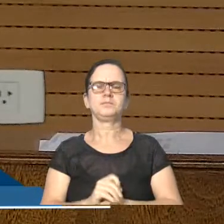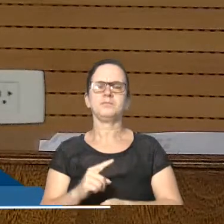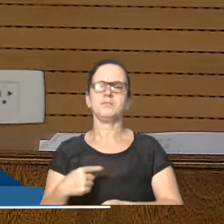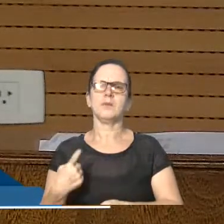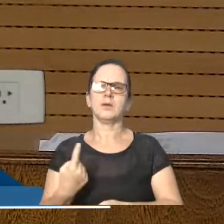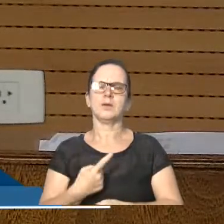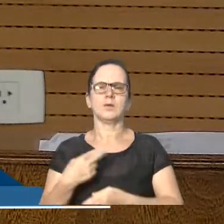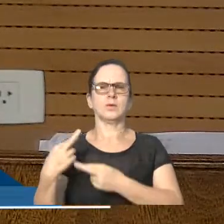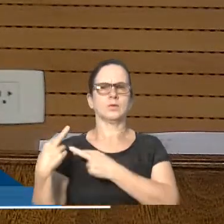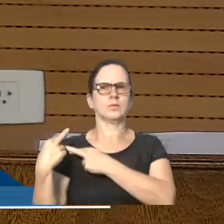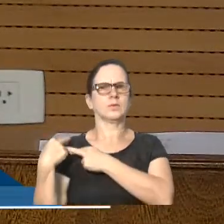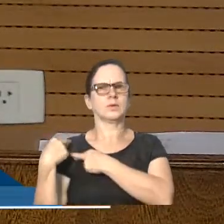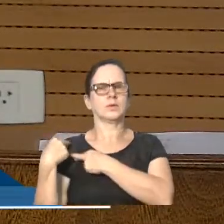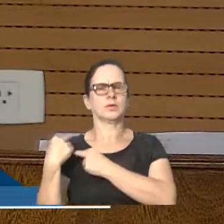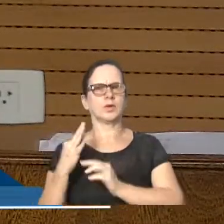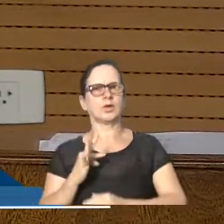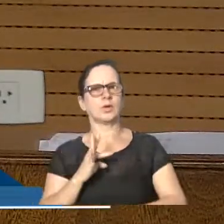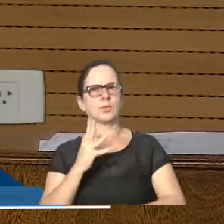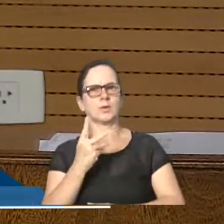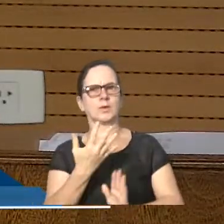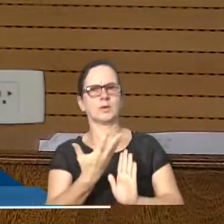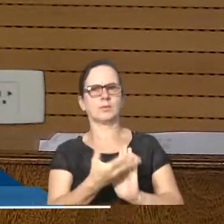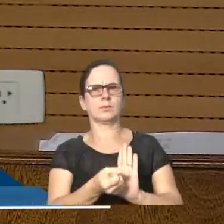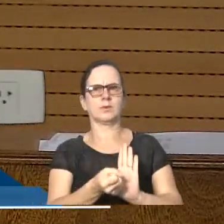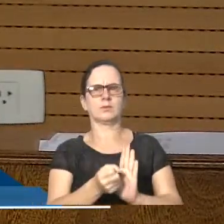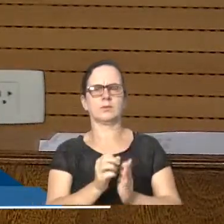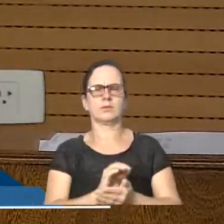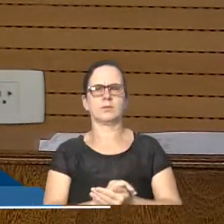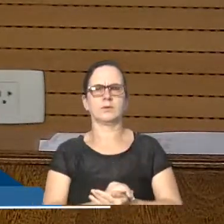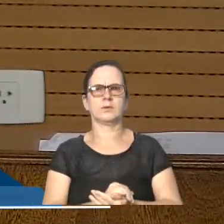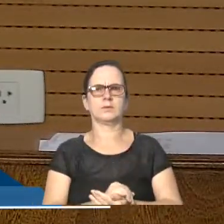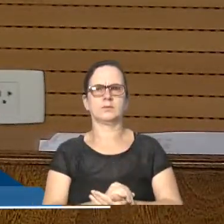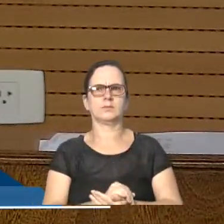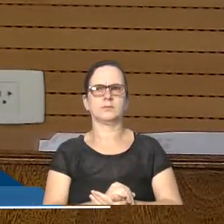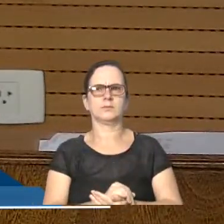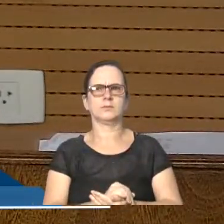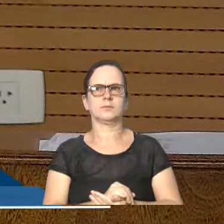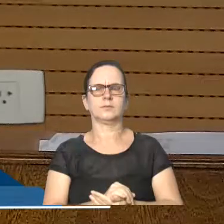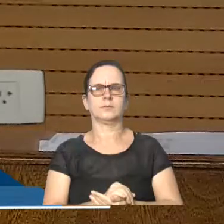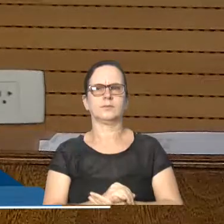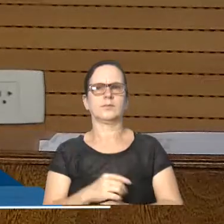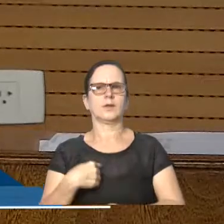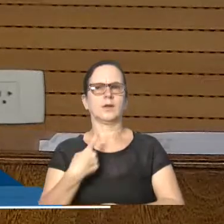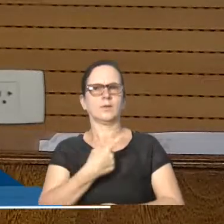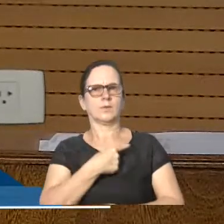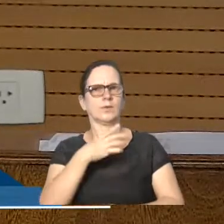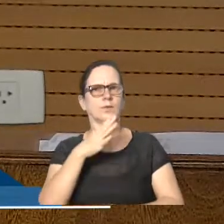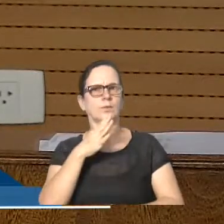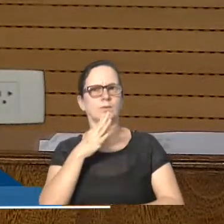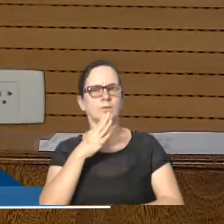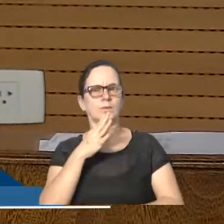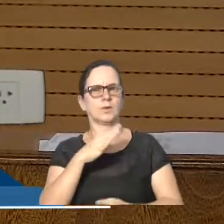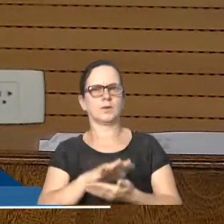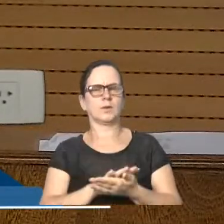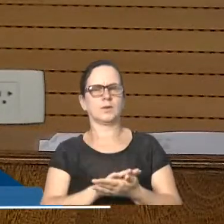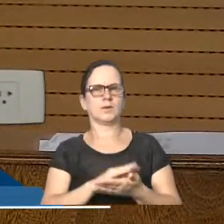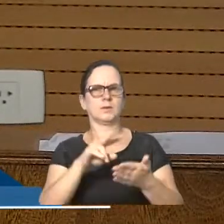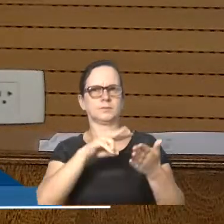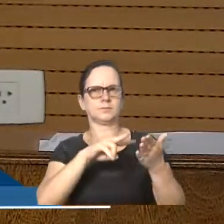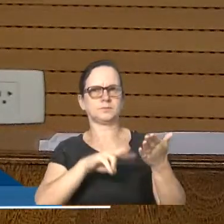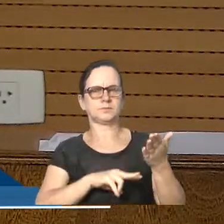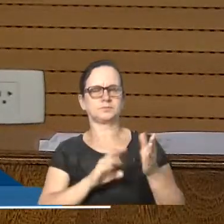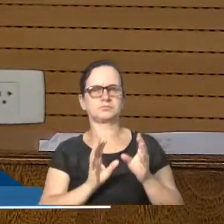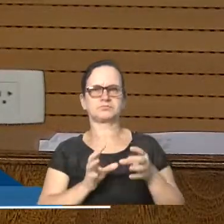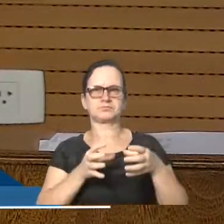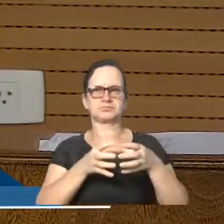mérito, cabe ao douto plenário decidir a conveniência e oportunidade de sua aprovação. Salvo o melhor juízo, este é o nosso parecer.